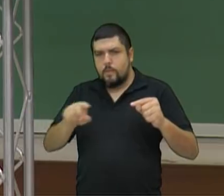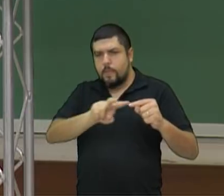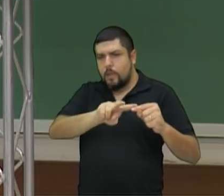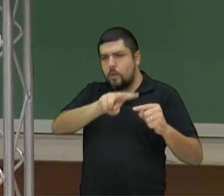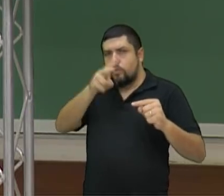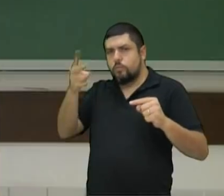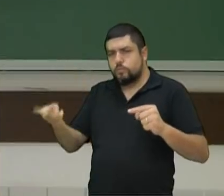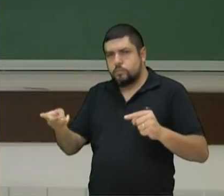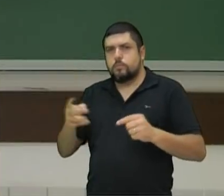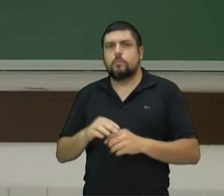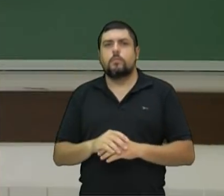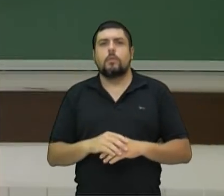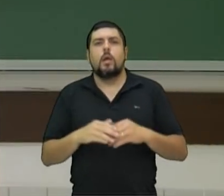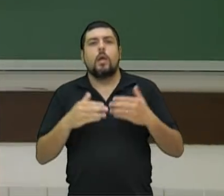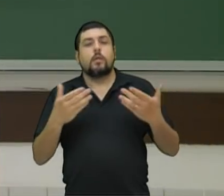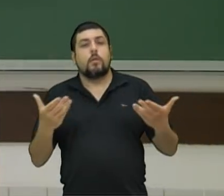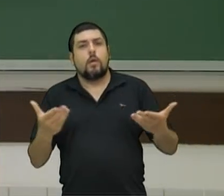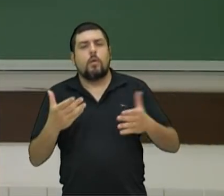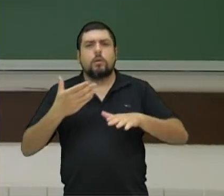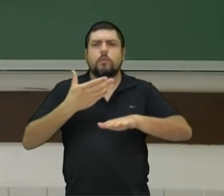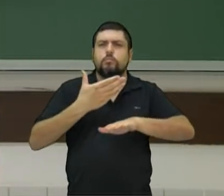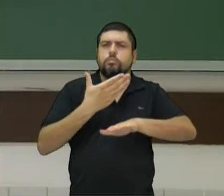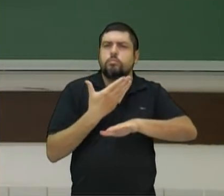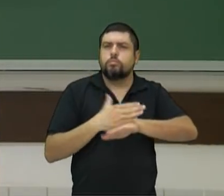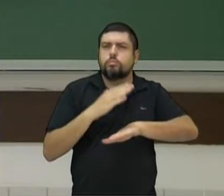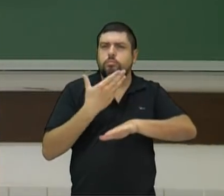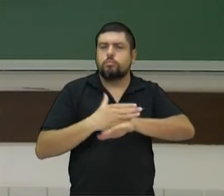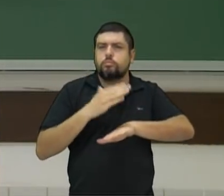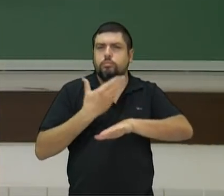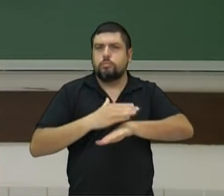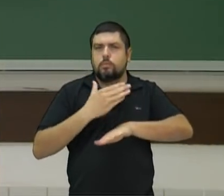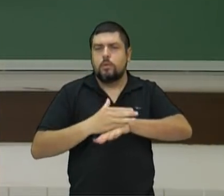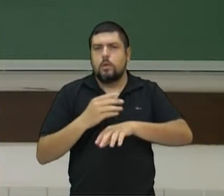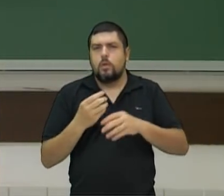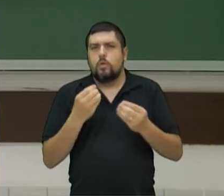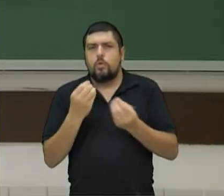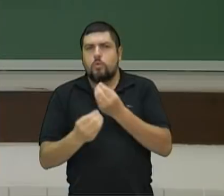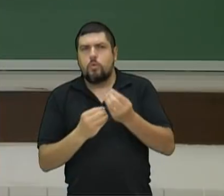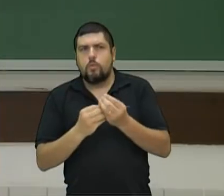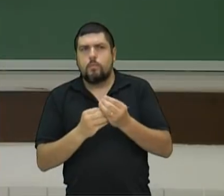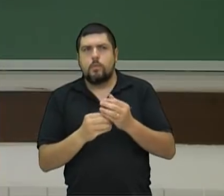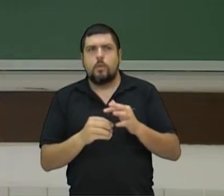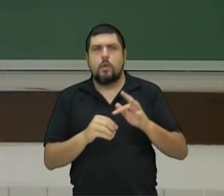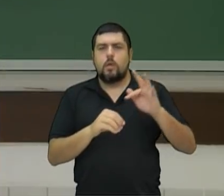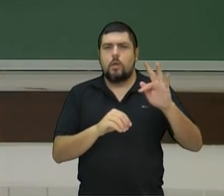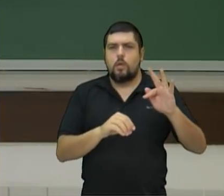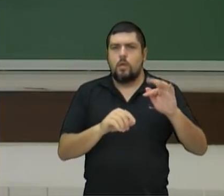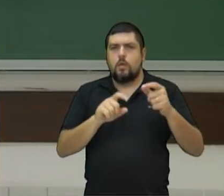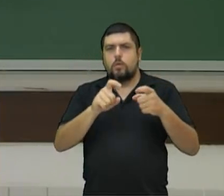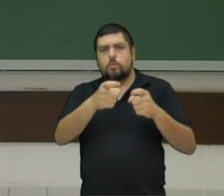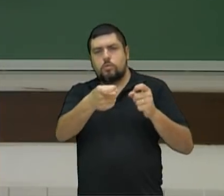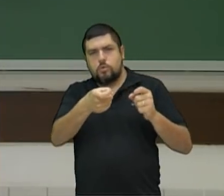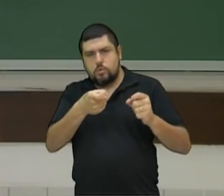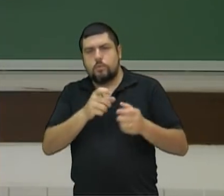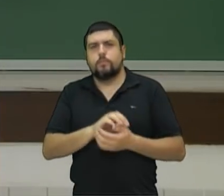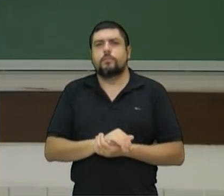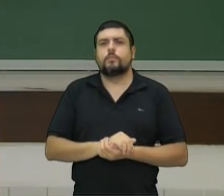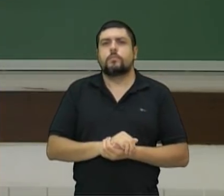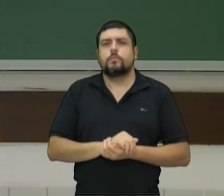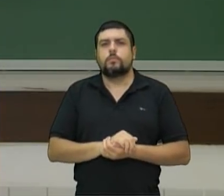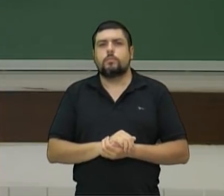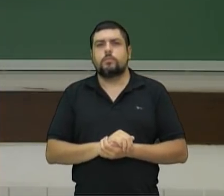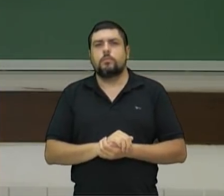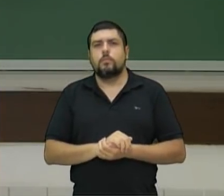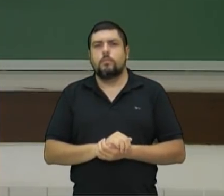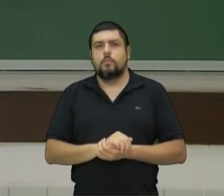completar uma tabela de valores numéricos para a função módulo de x. Olha só, quando x for igual